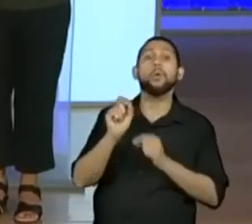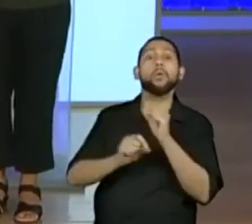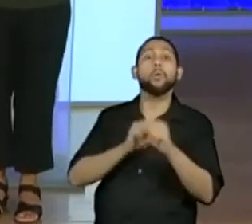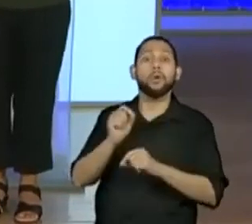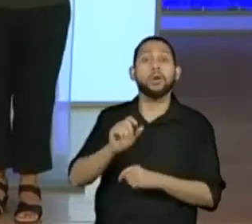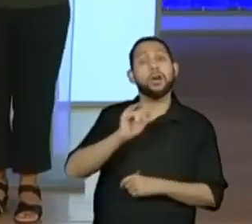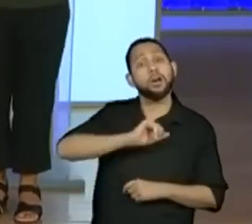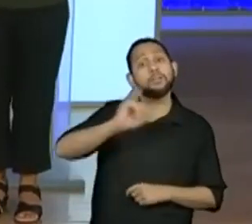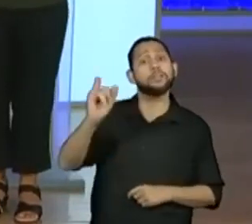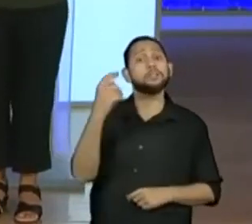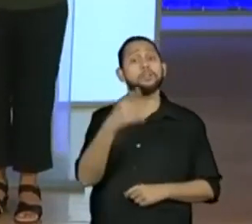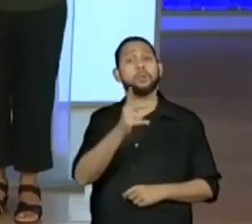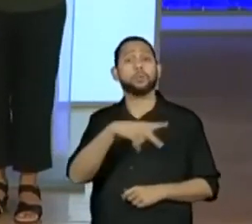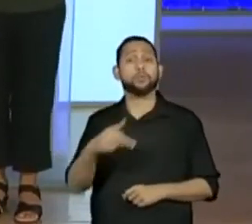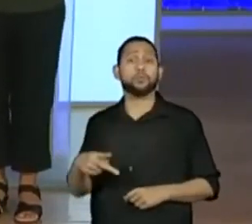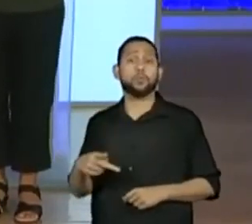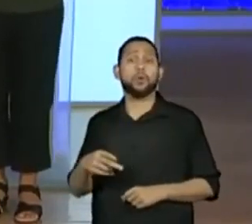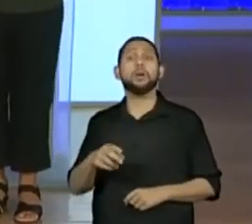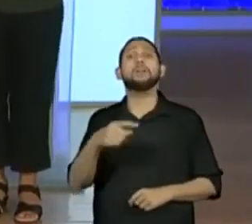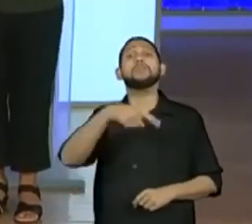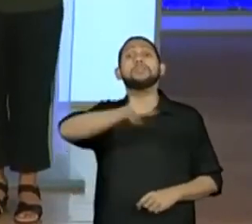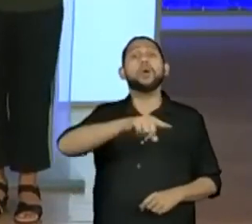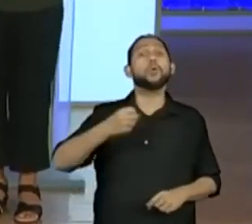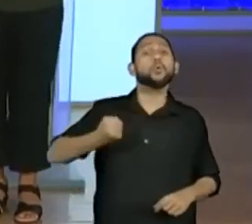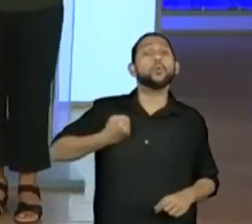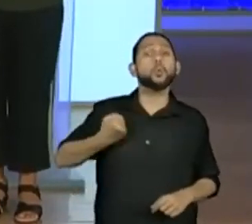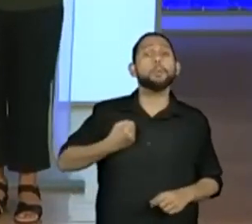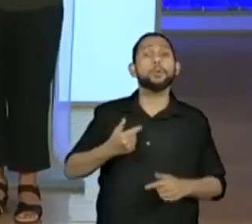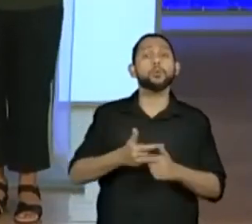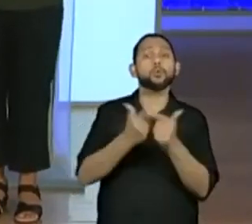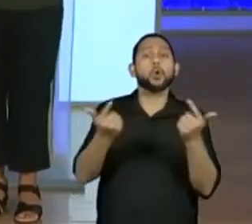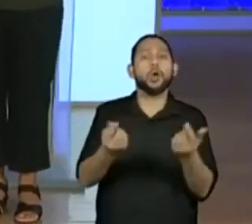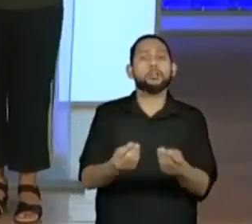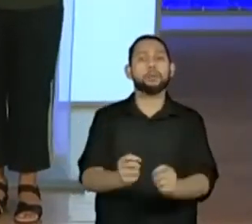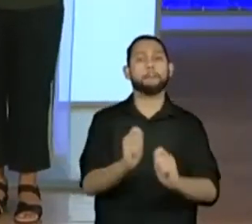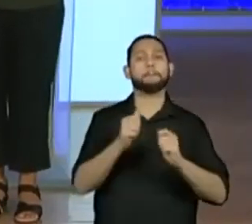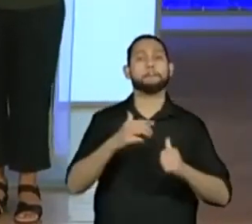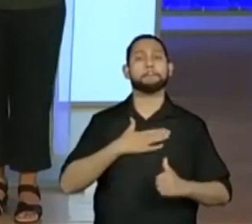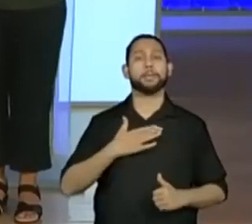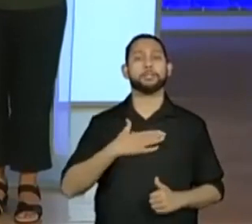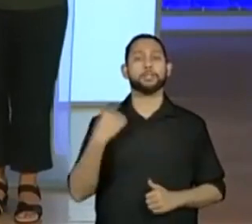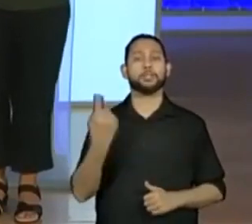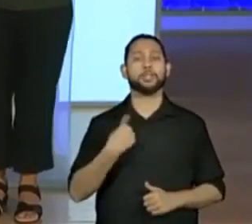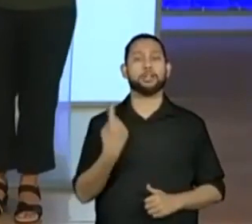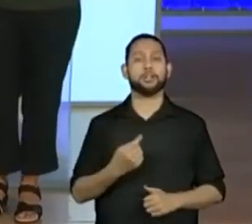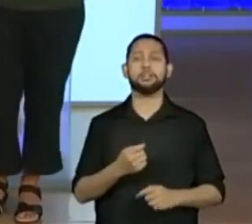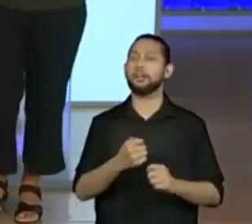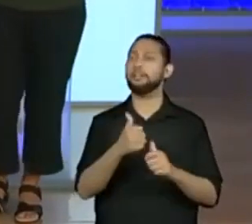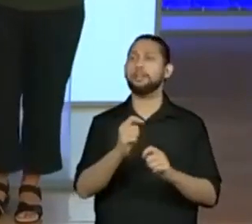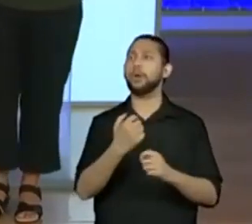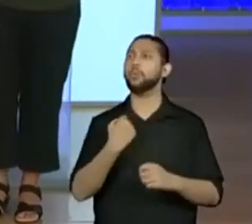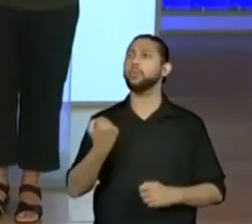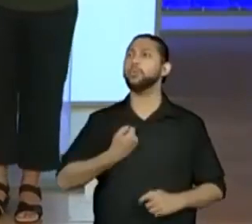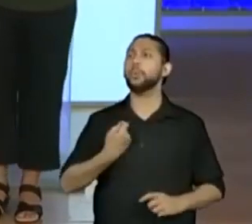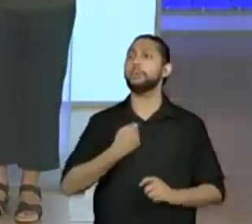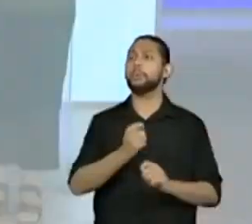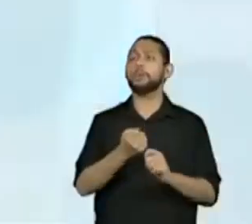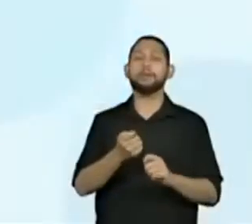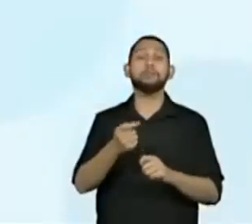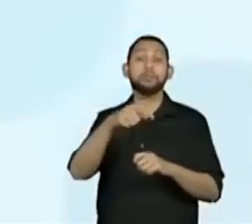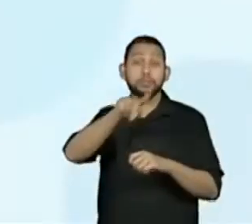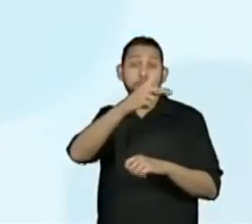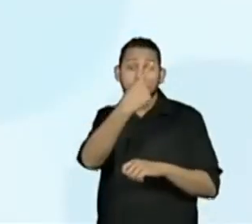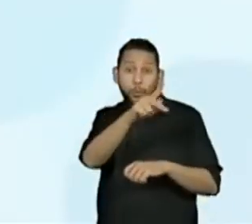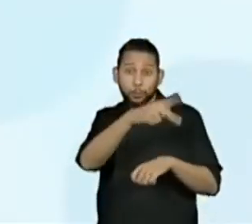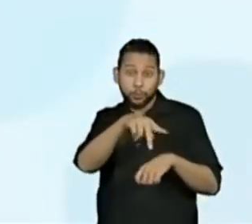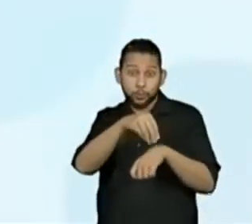para os professores de vocês números que vocês gostariam que a gente colocasse aqui na lousa. Então vamos aí, ó. Acorda a galerinha, vai falando os números aí